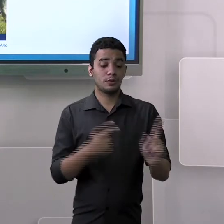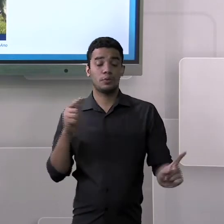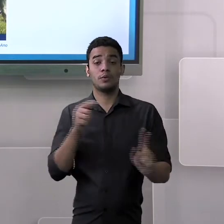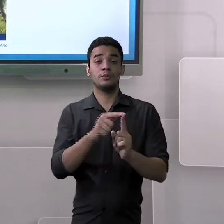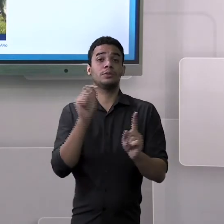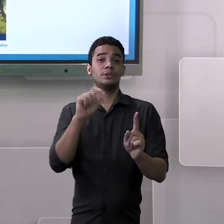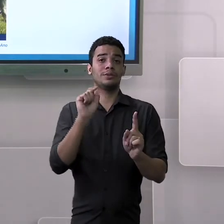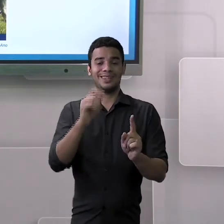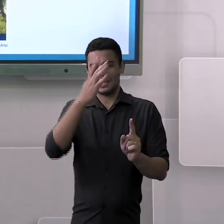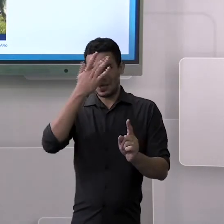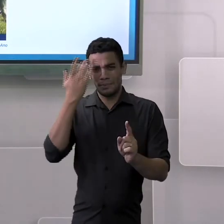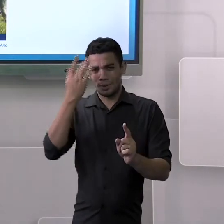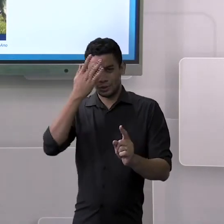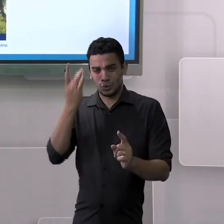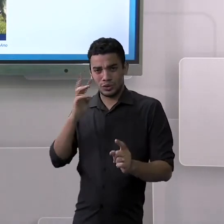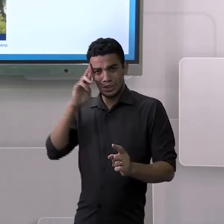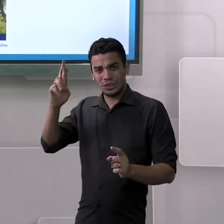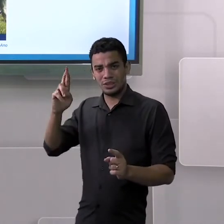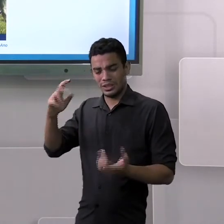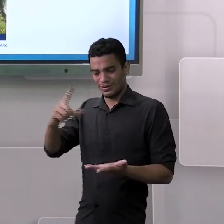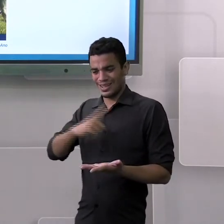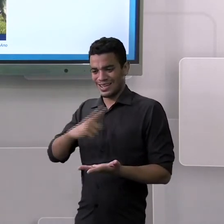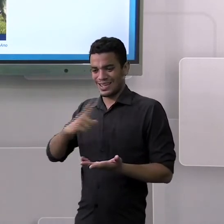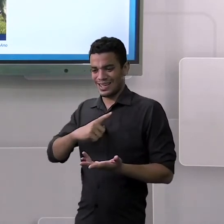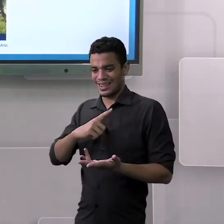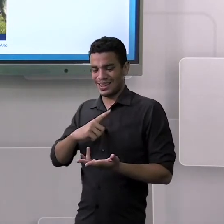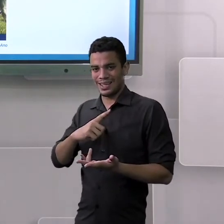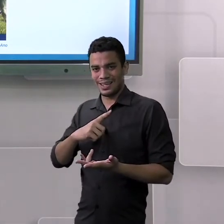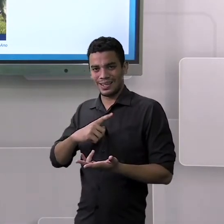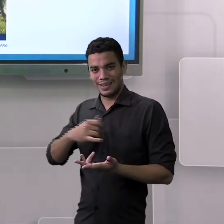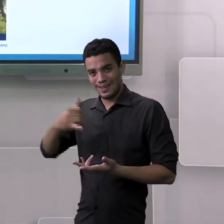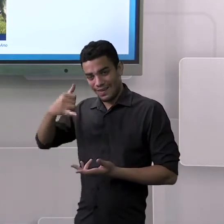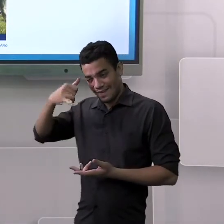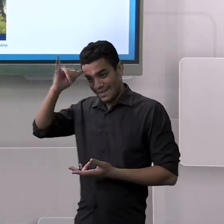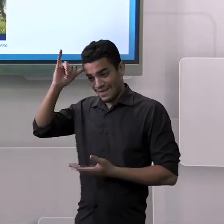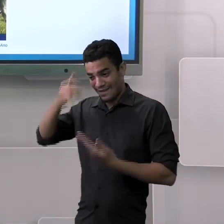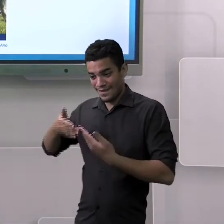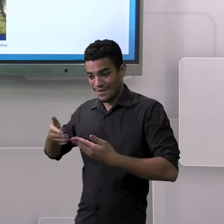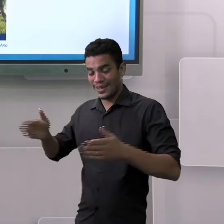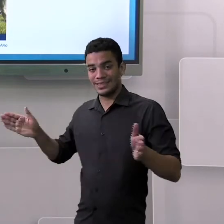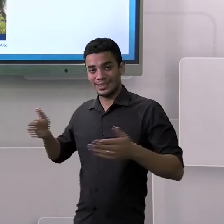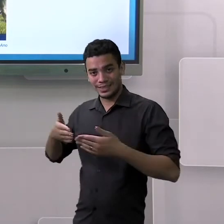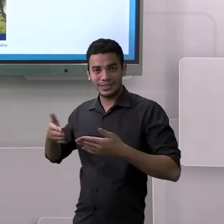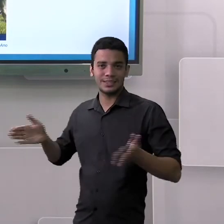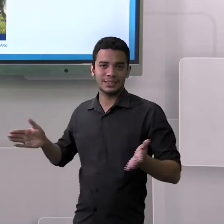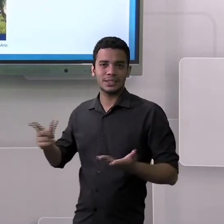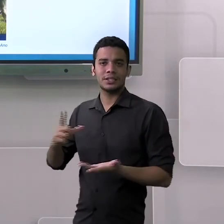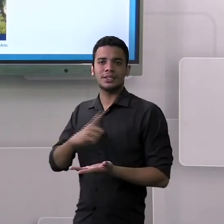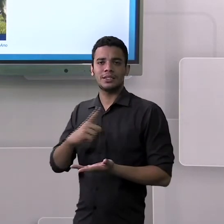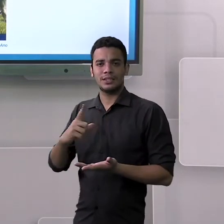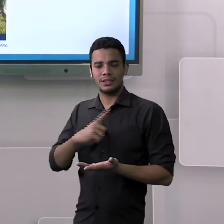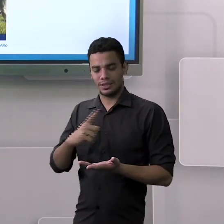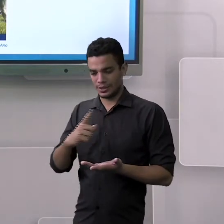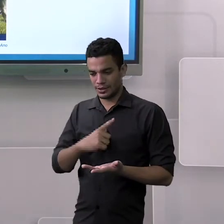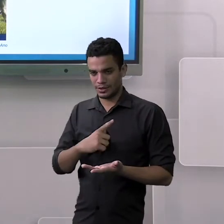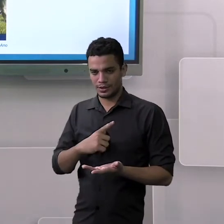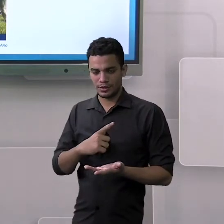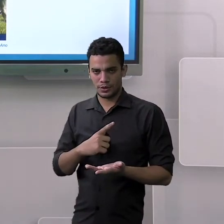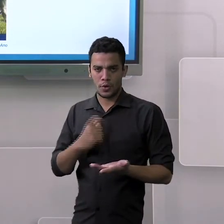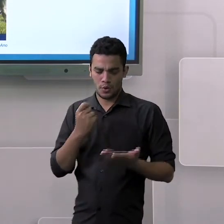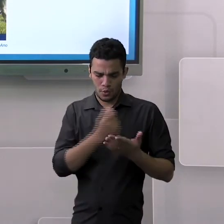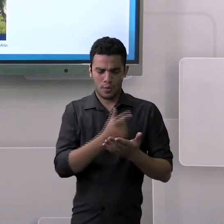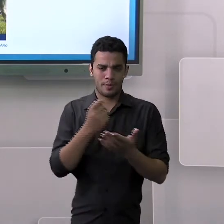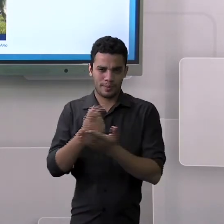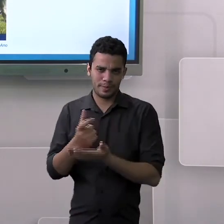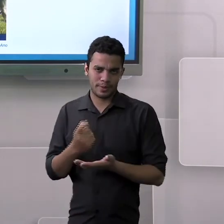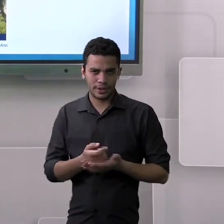para divulgar produtos para um tipo de público que elas querem alcançar. Pessoas